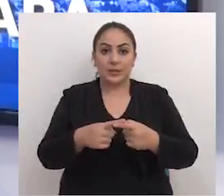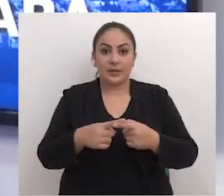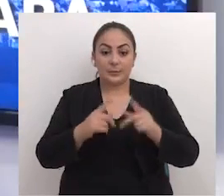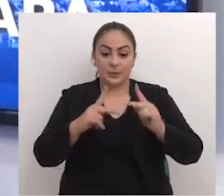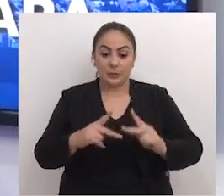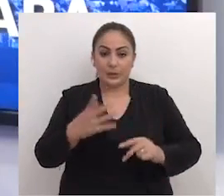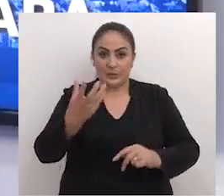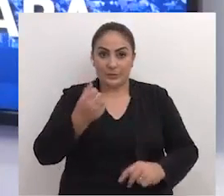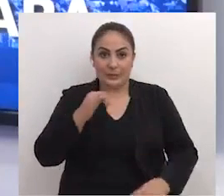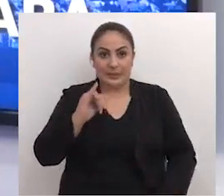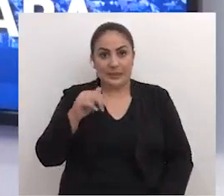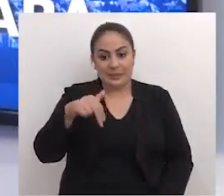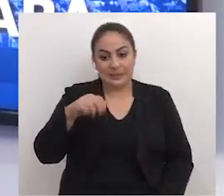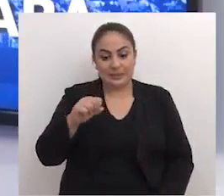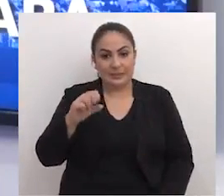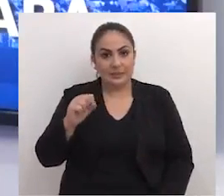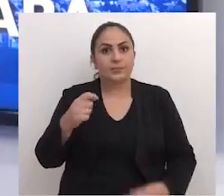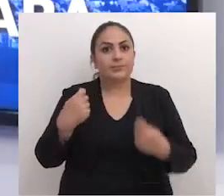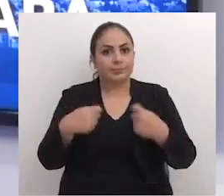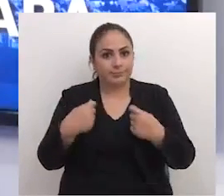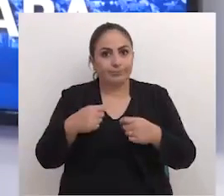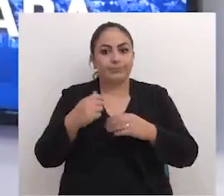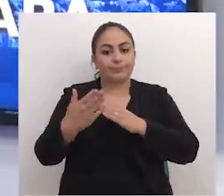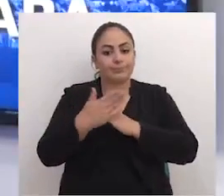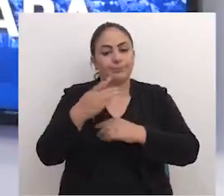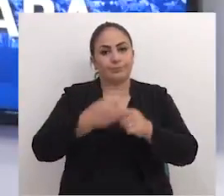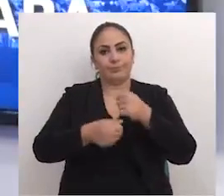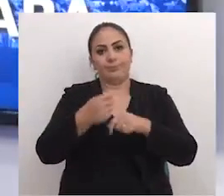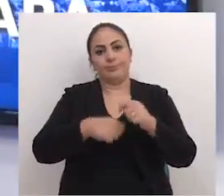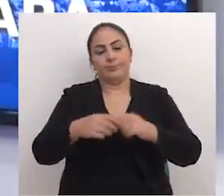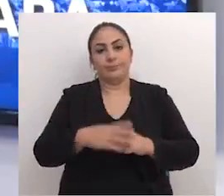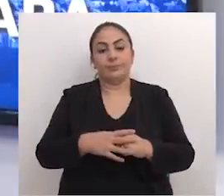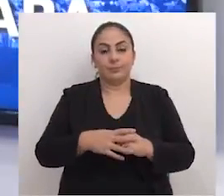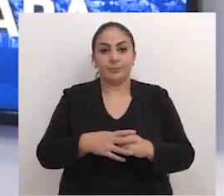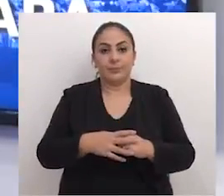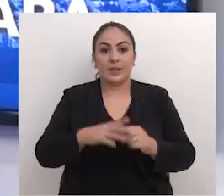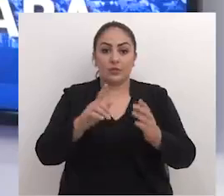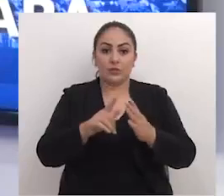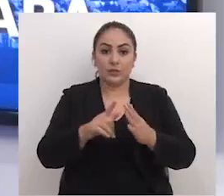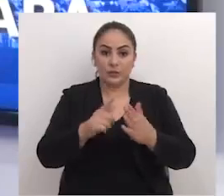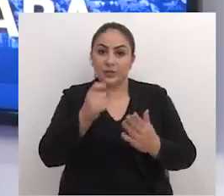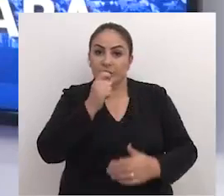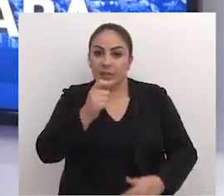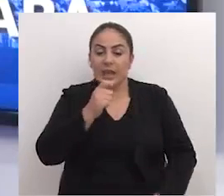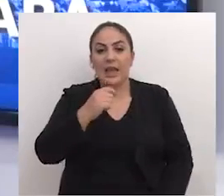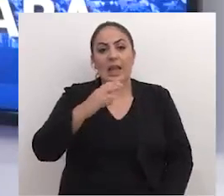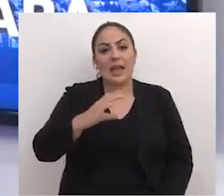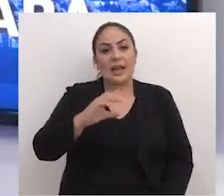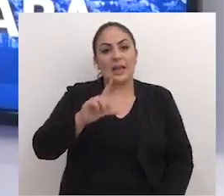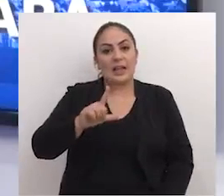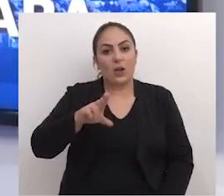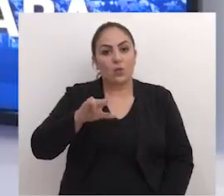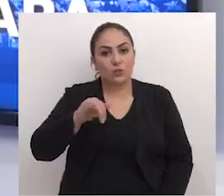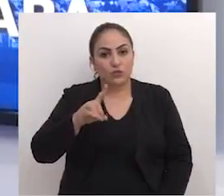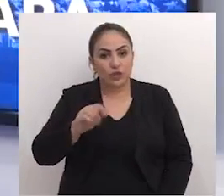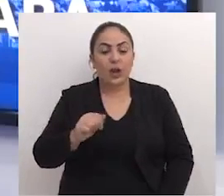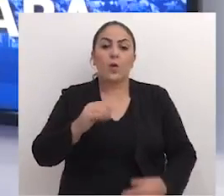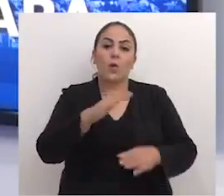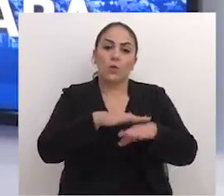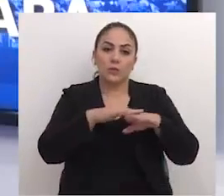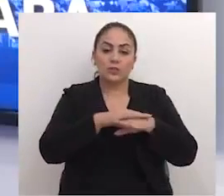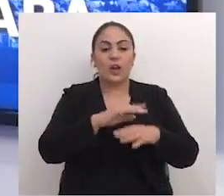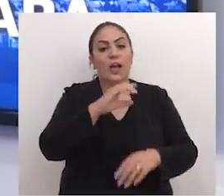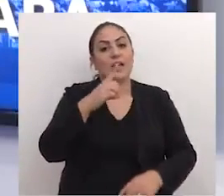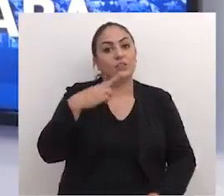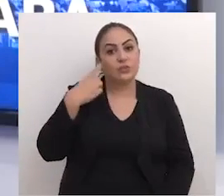do INSS precisam muito do auxílio financeiro. A jornalista Cláudia Tainá então conversou com a